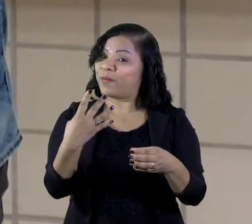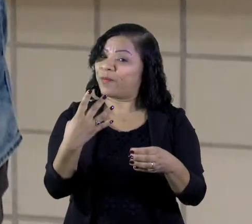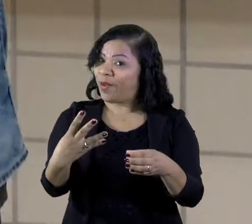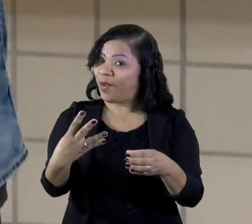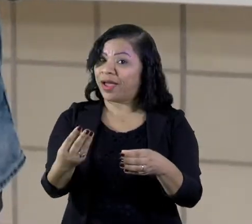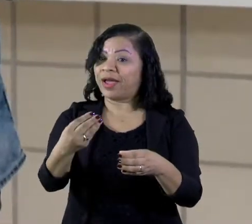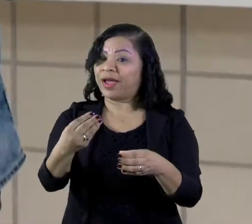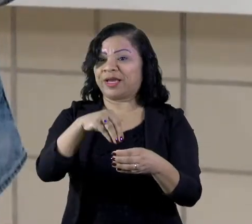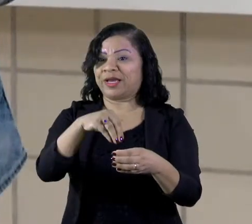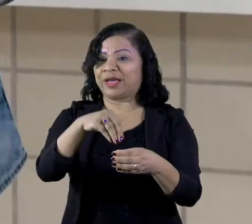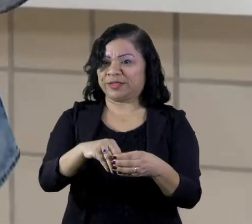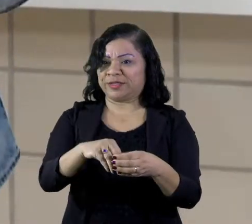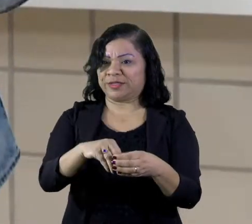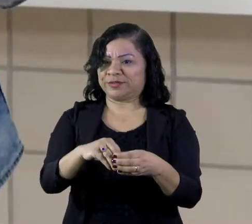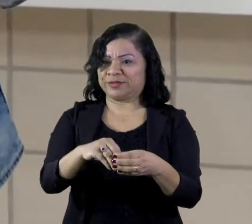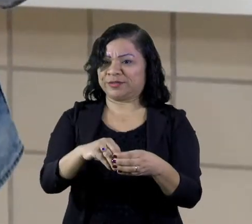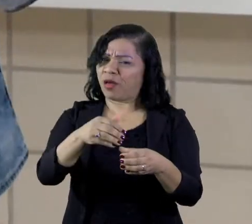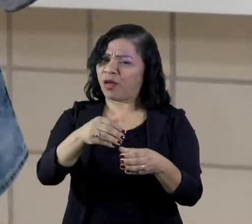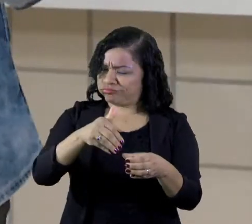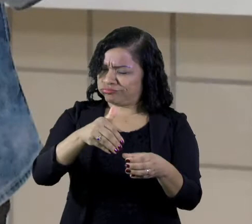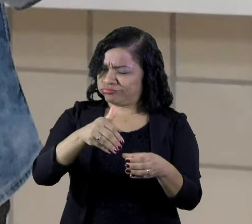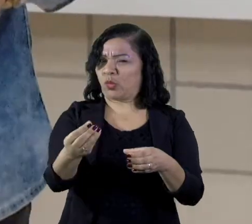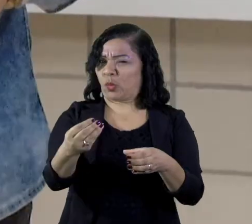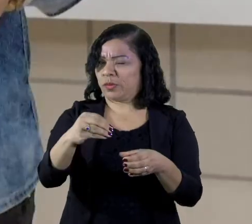4, vou continuar colocando,